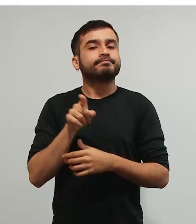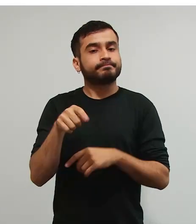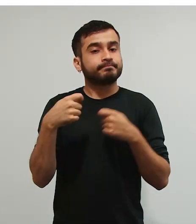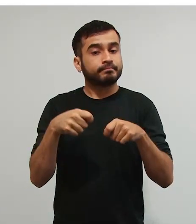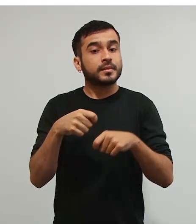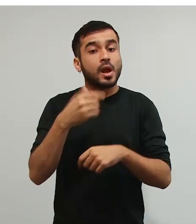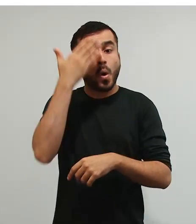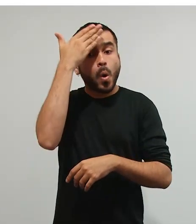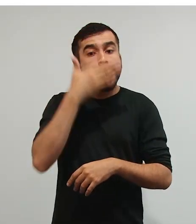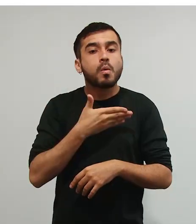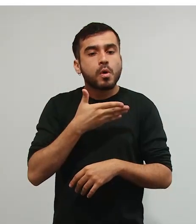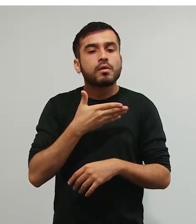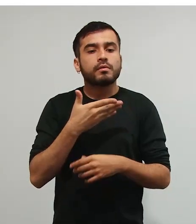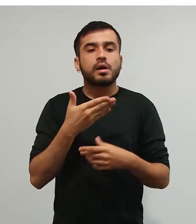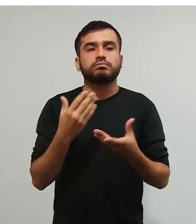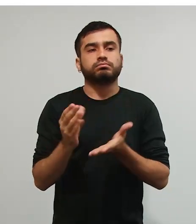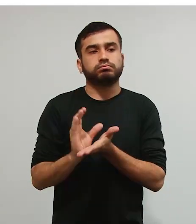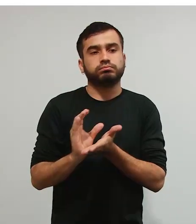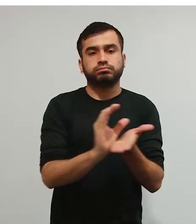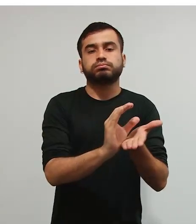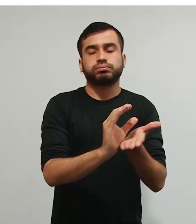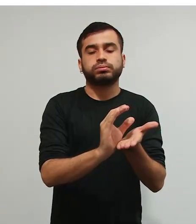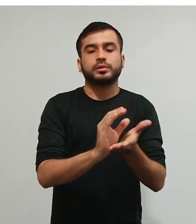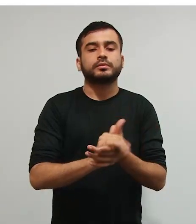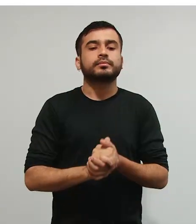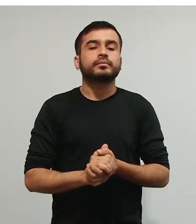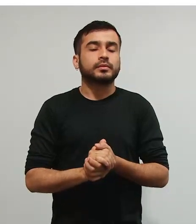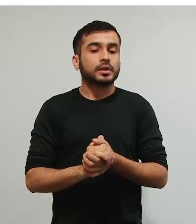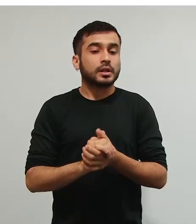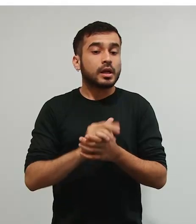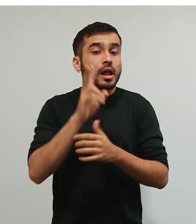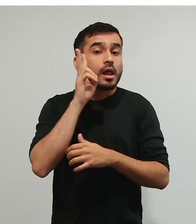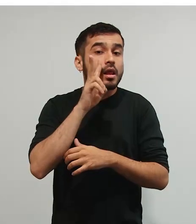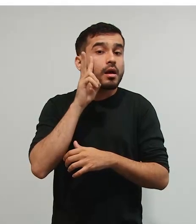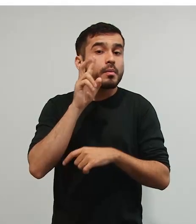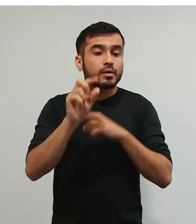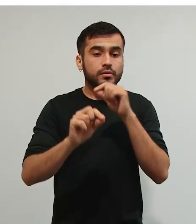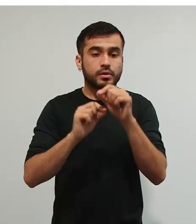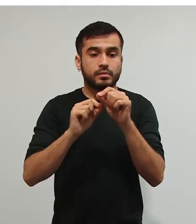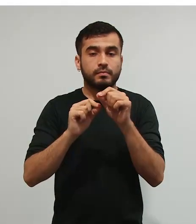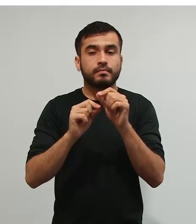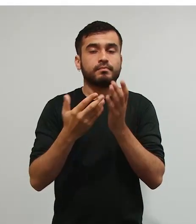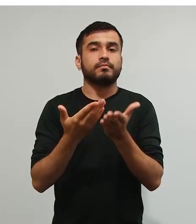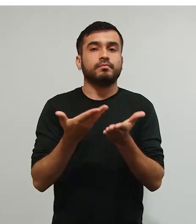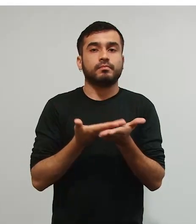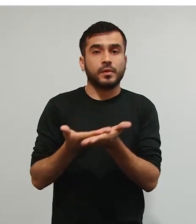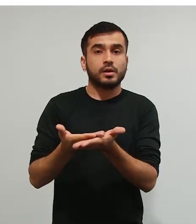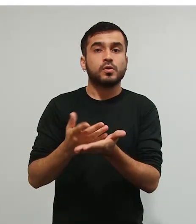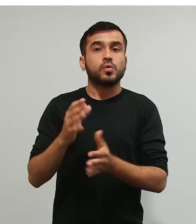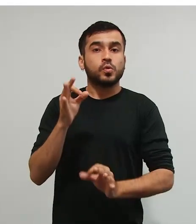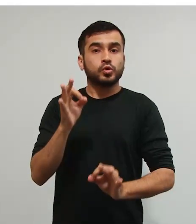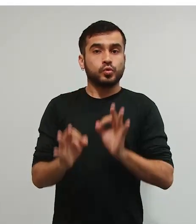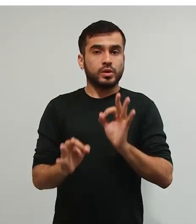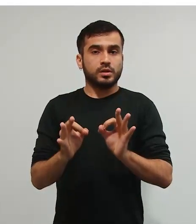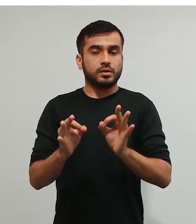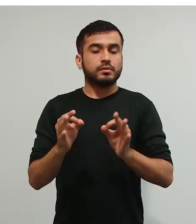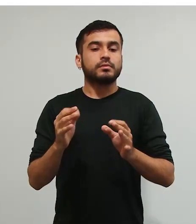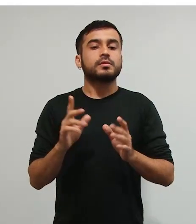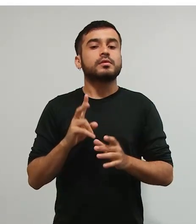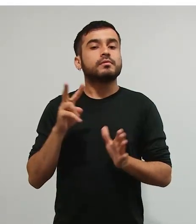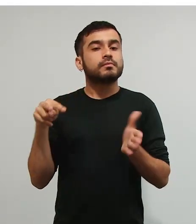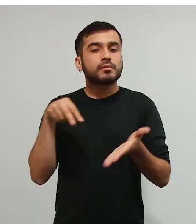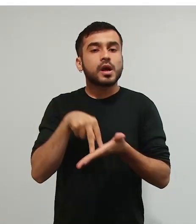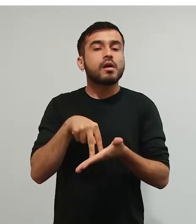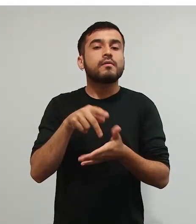a execução geralmente com um bem, tá? Lembrando que o despacho do juiz, que ordena a citação ali do